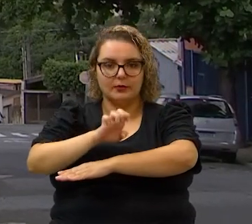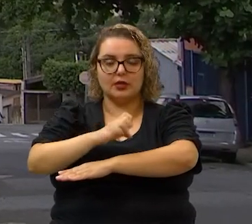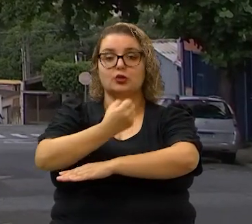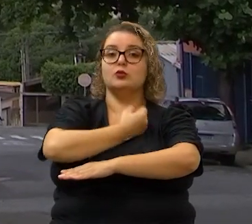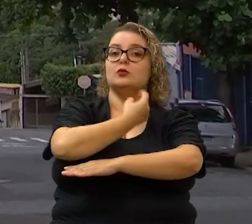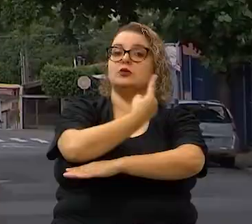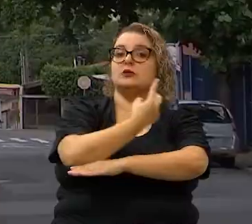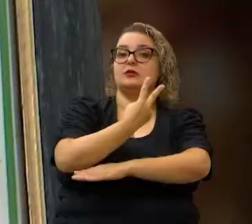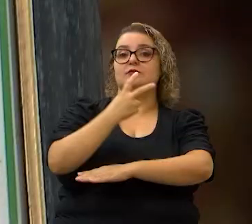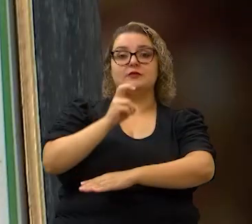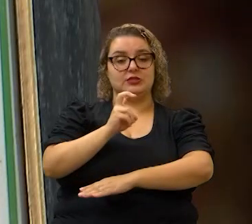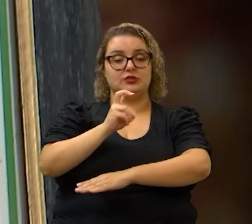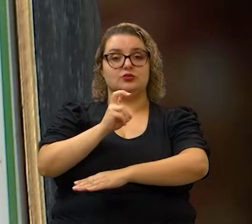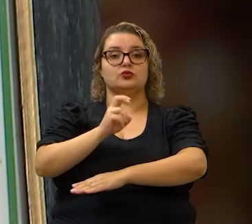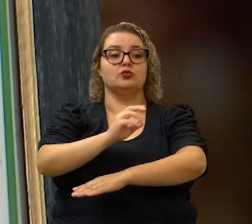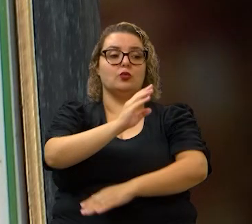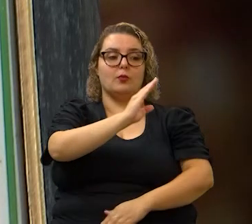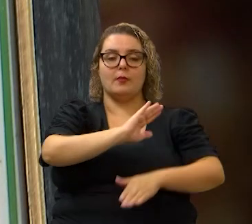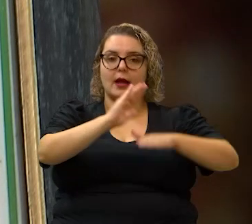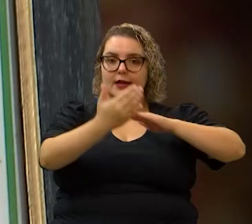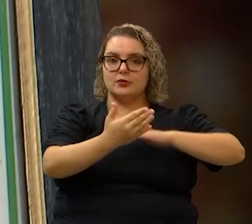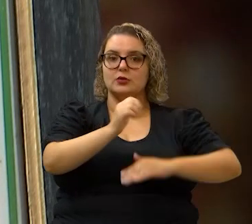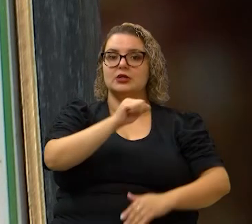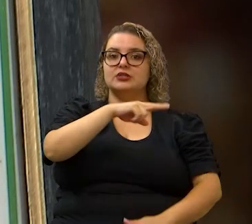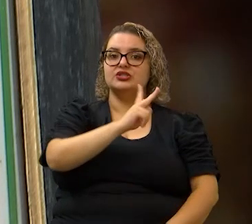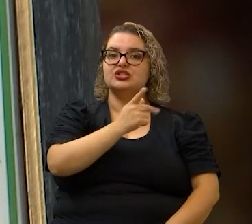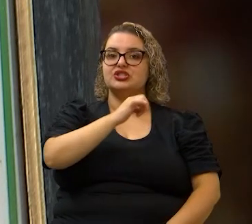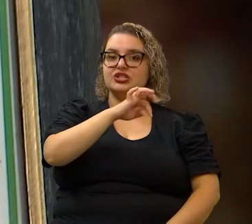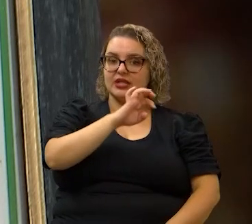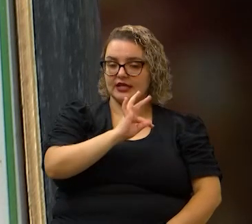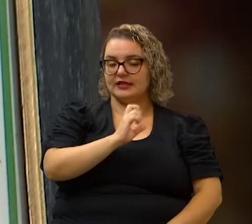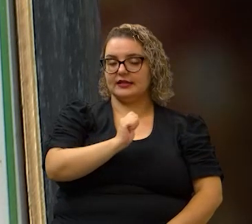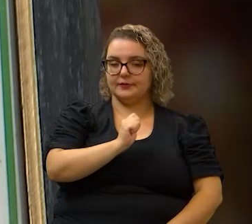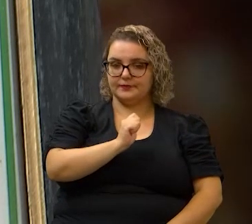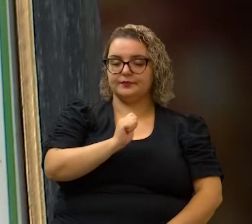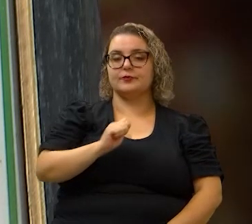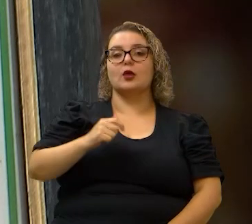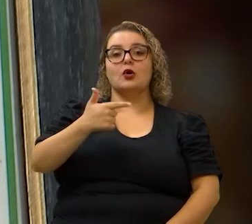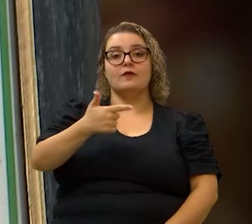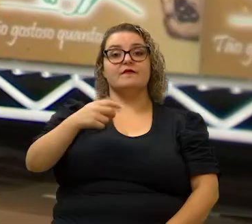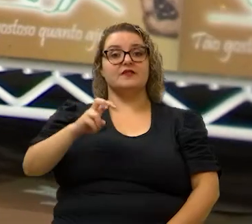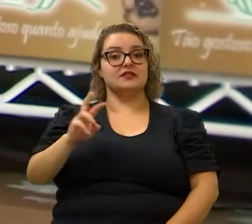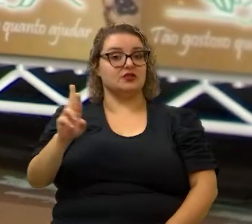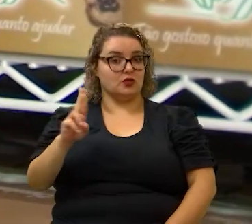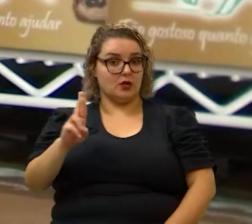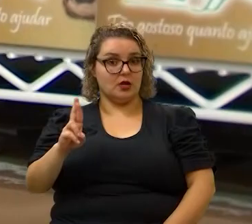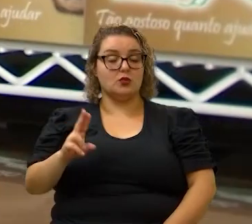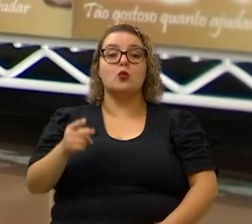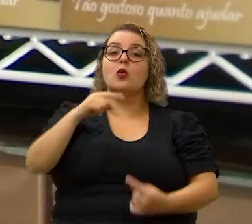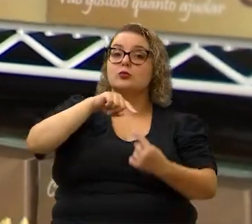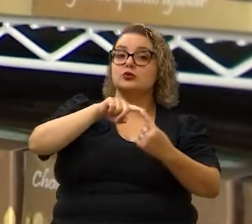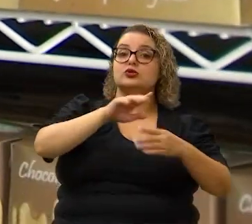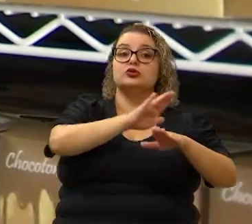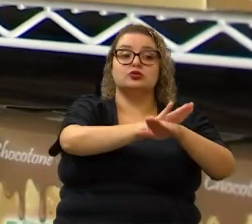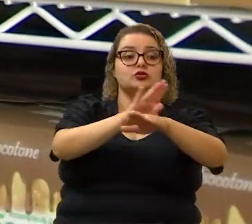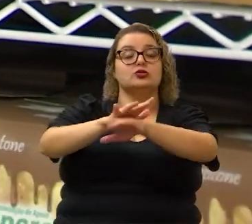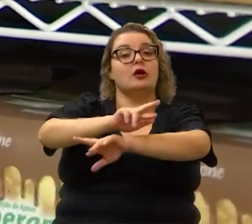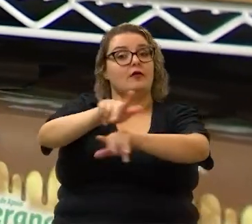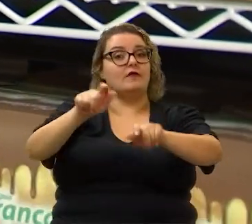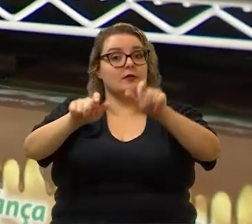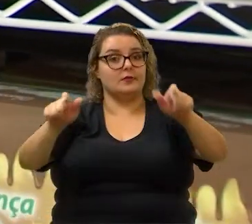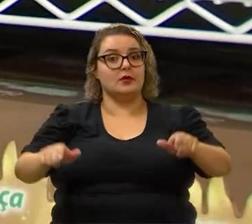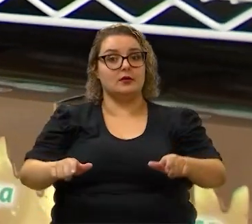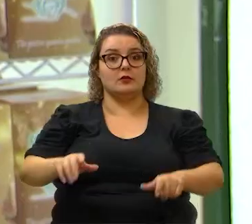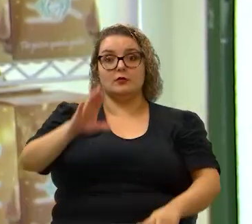125 no Jardim Anchieta por R 25 o objetivo é ajudar várias pessoas entre elas os